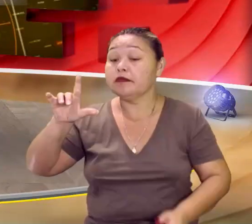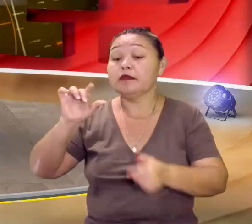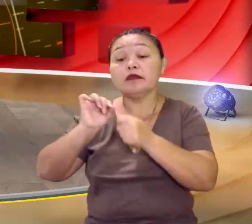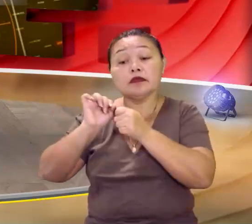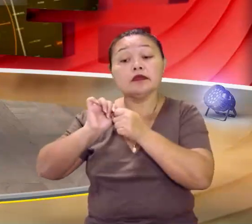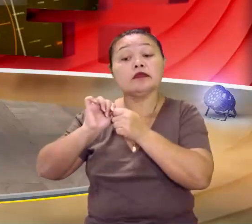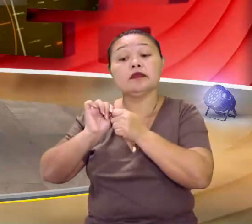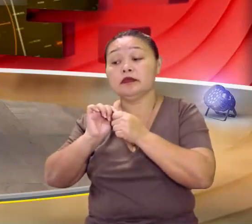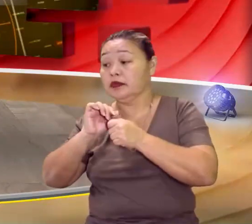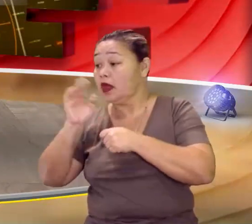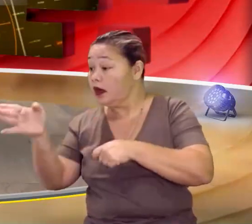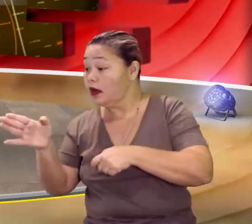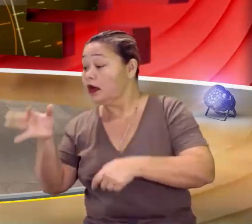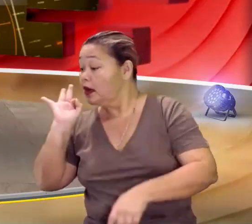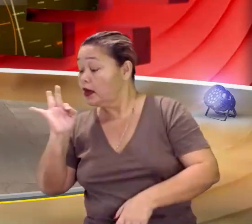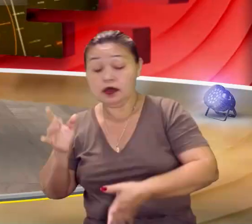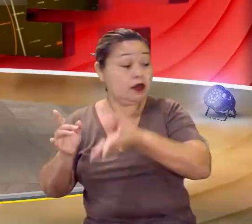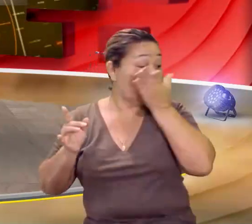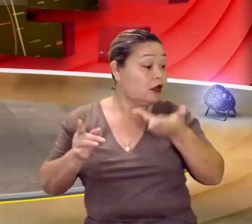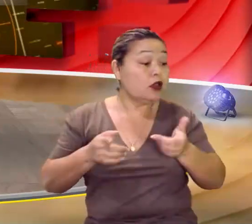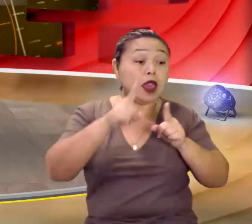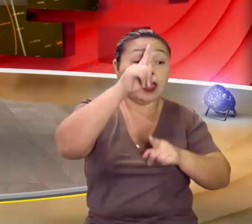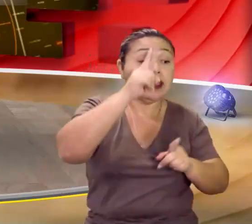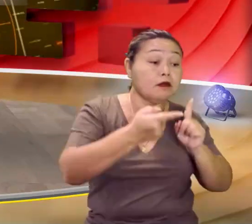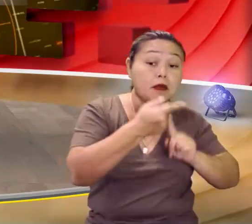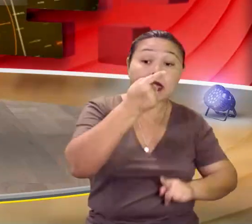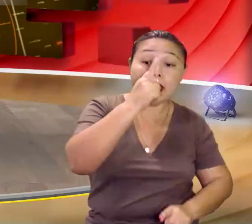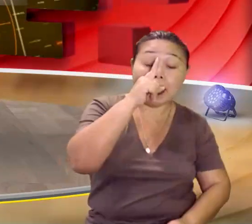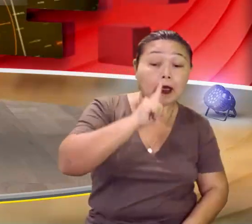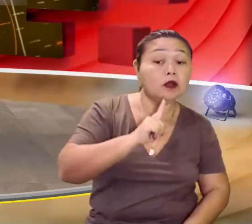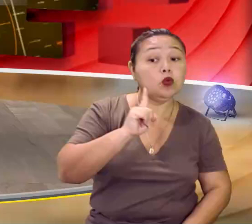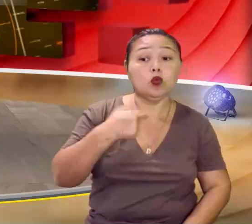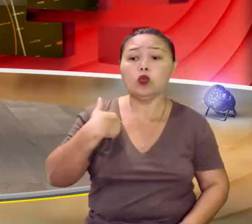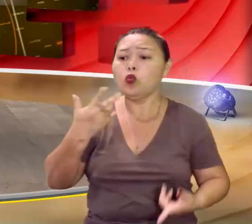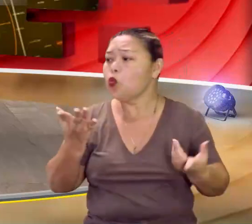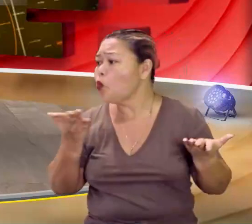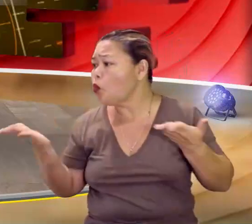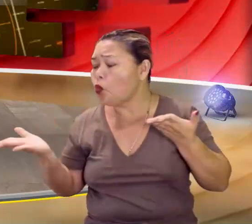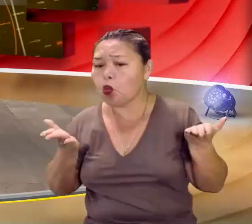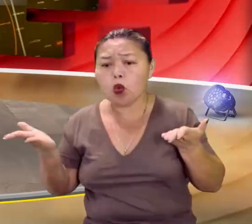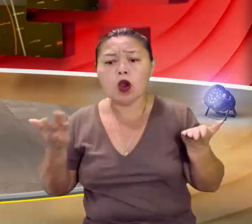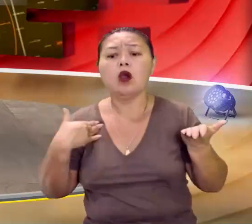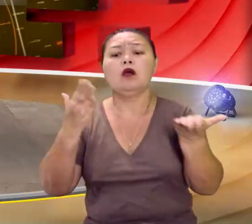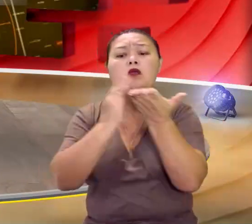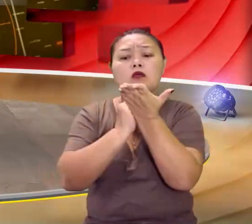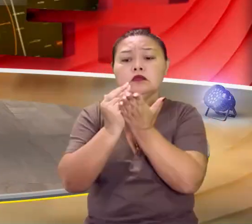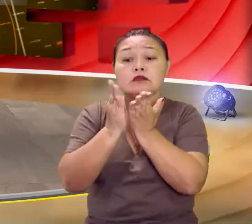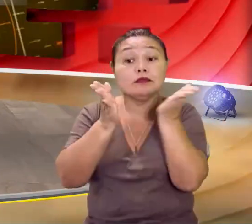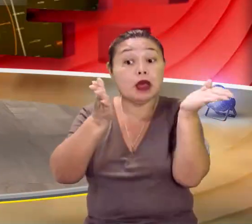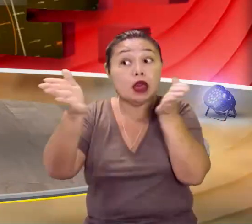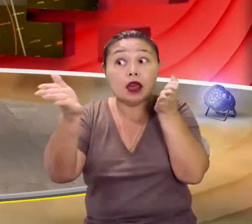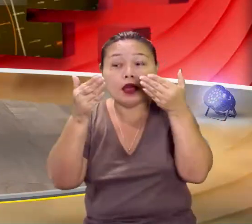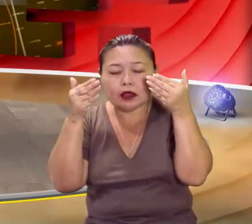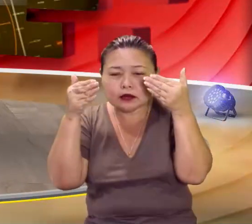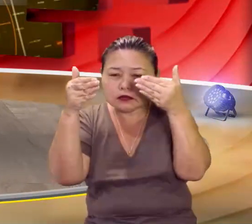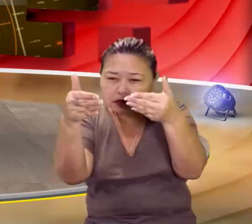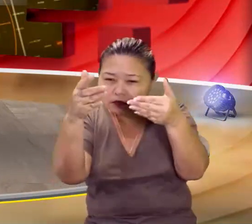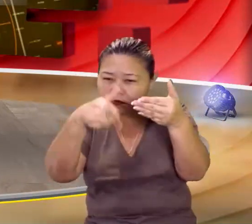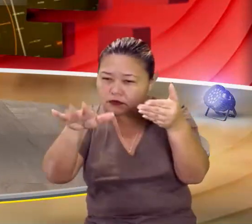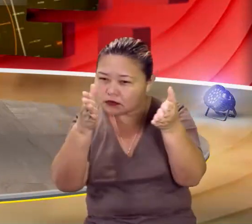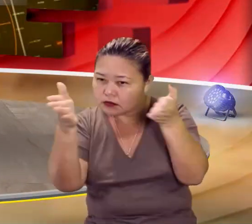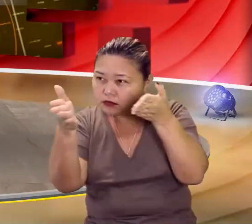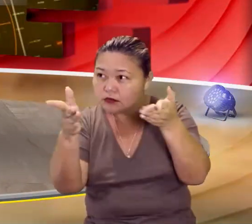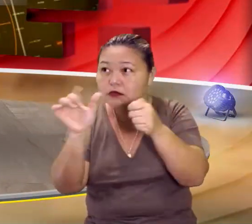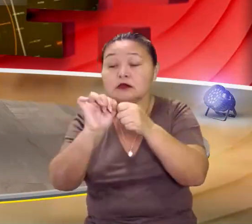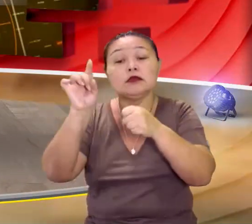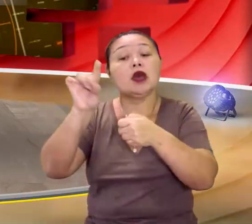que também plantam café e milho. Então, sempre a gente deu a dica, né? Bora começar pelo meio, pela interseção. Pronto.